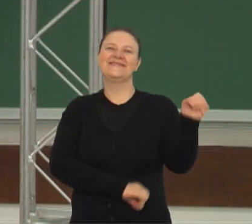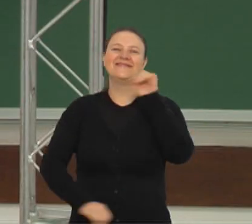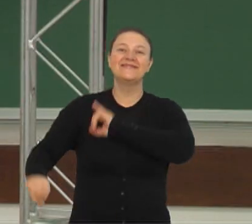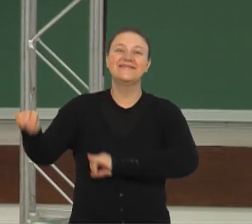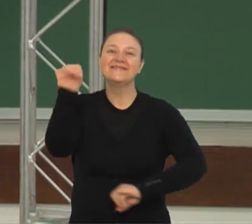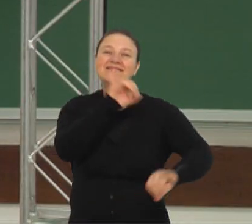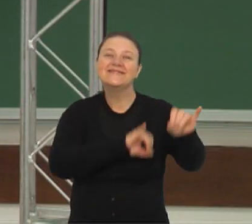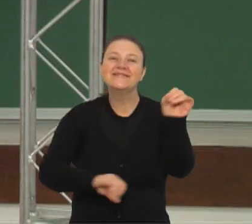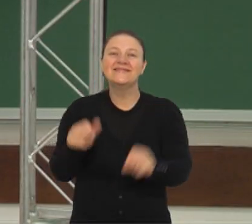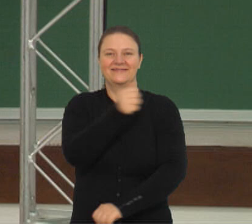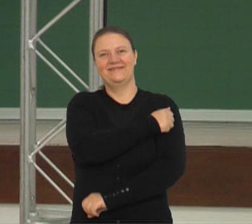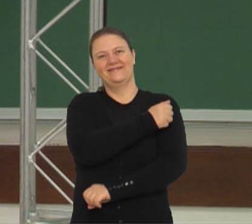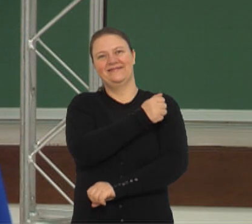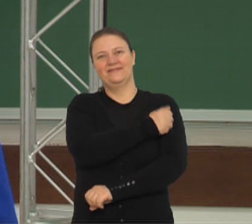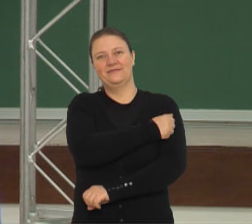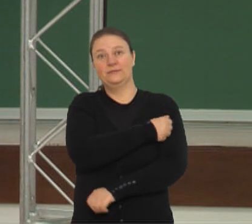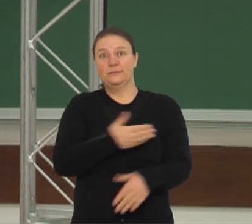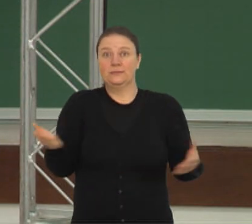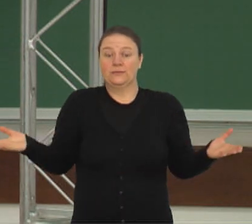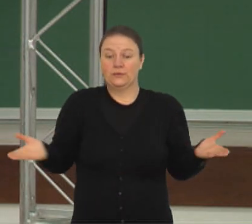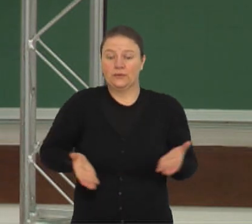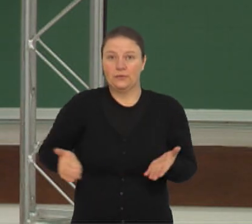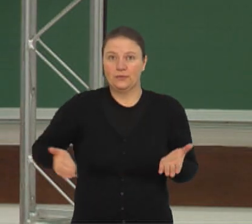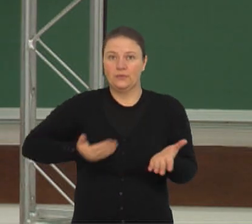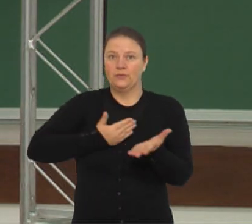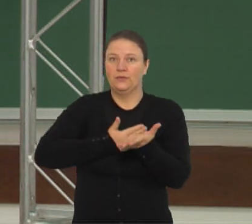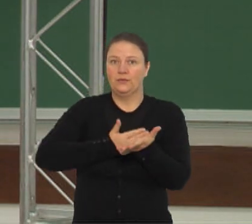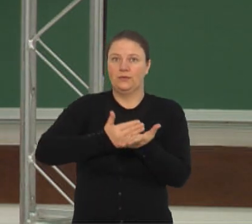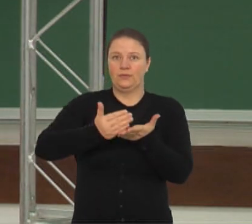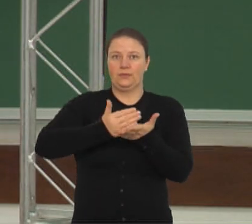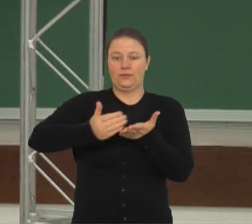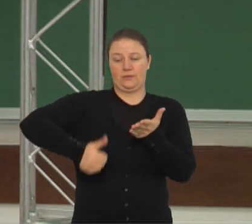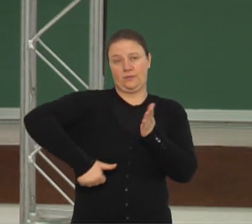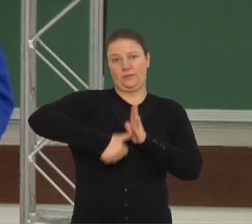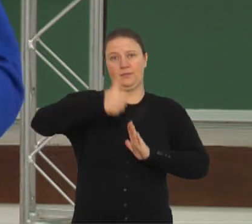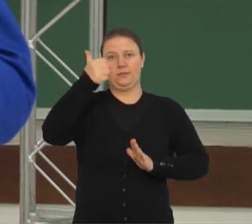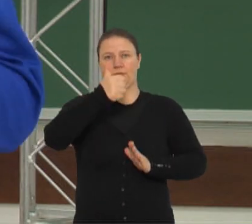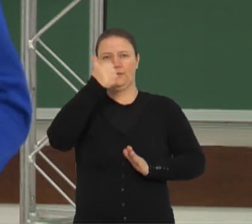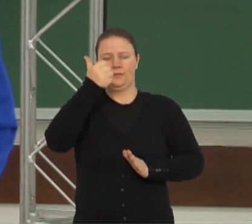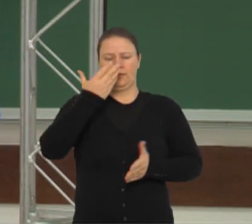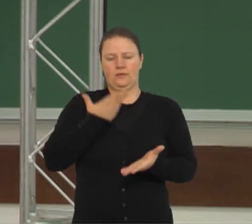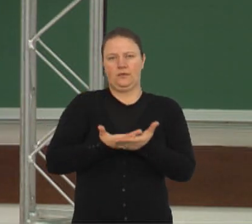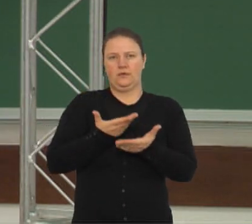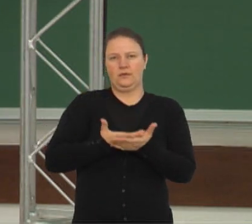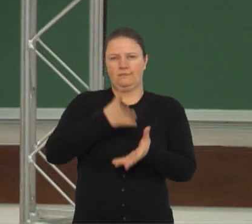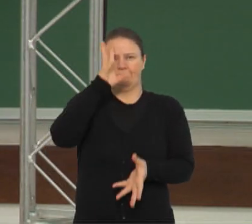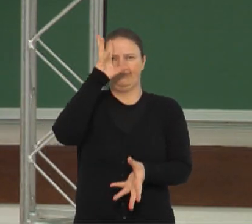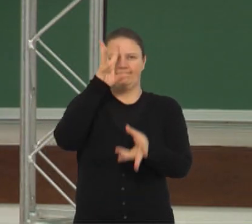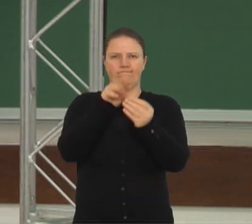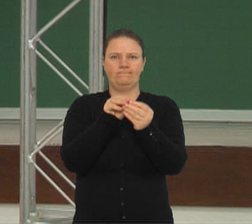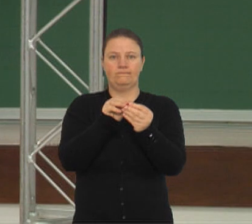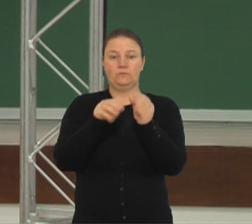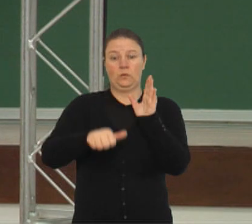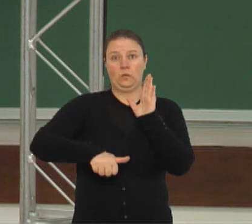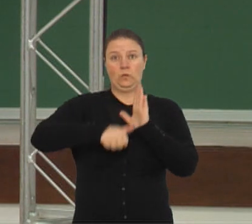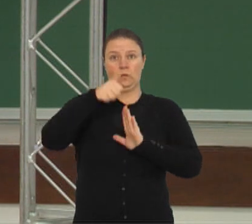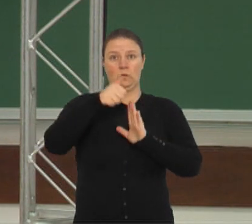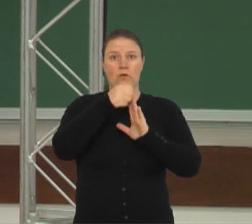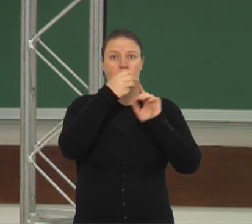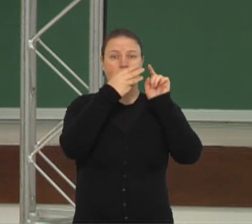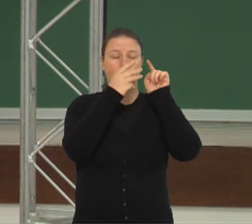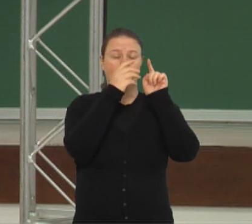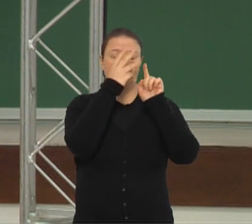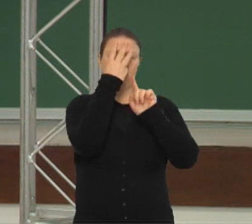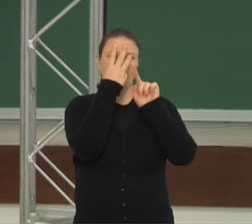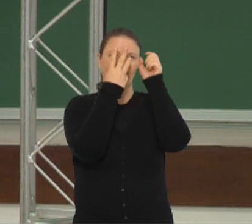Olá pessoal, hoje vamos começar a primeira aula de revisão do primeiro trimestre. Vamos